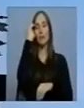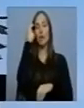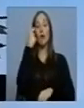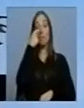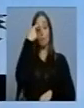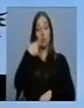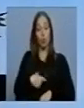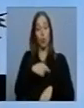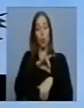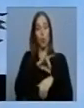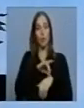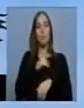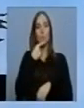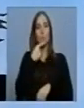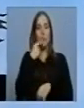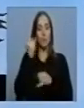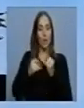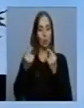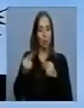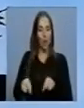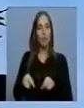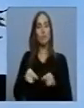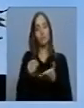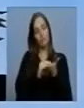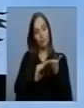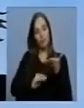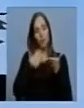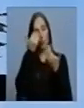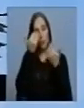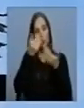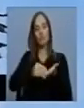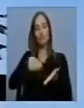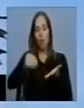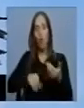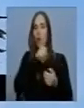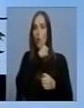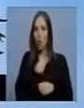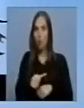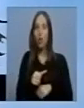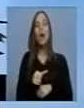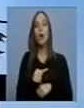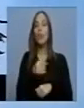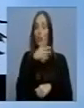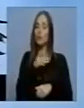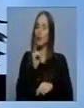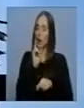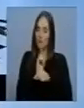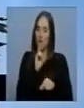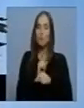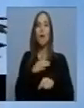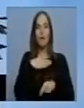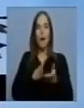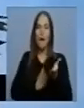entenda os riscos e assim não consentimento informado em como até mesmo assim avançar e